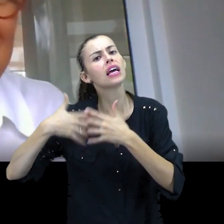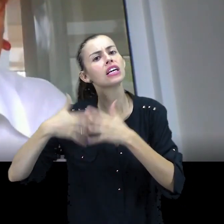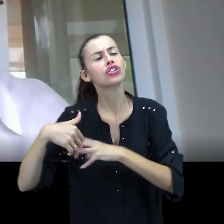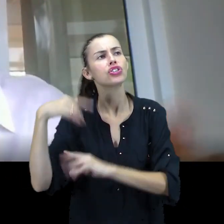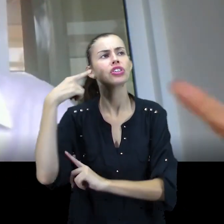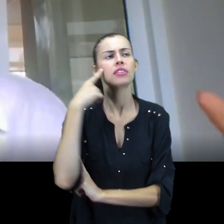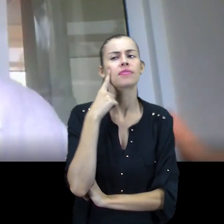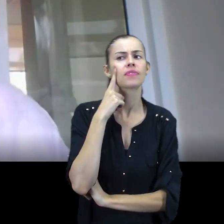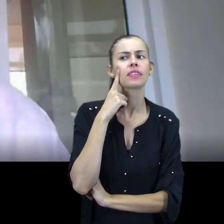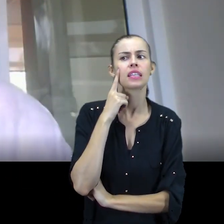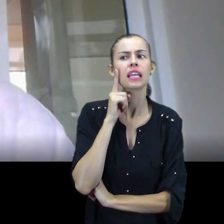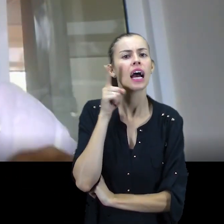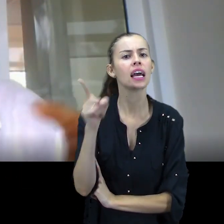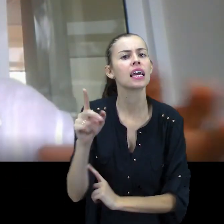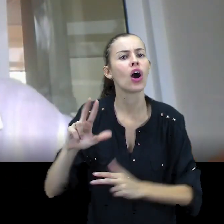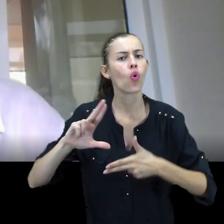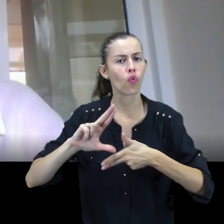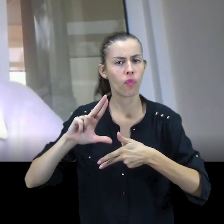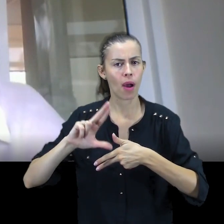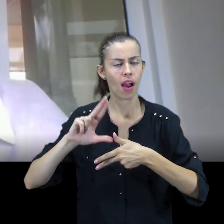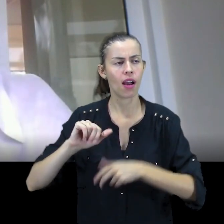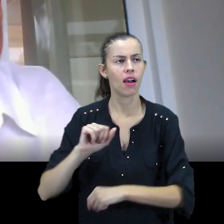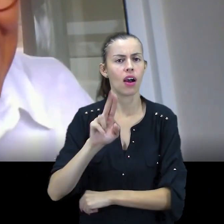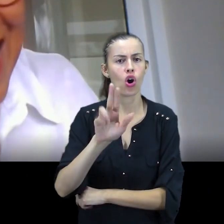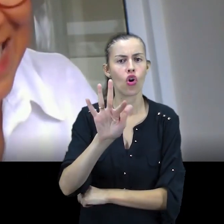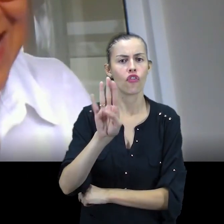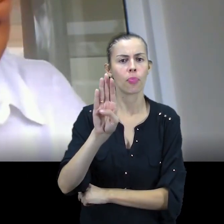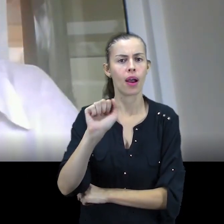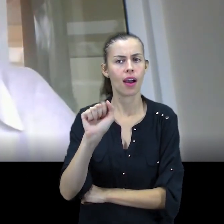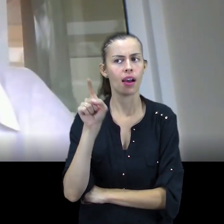só nas comunidades populares, mas na própria comunidade da